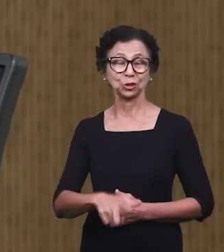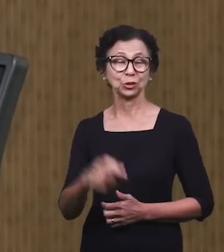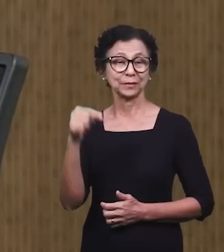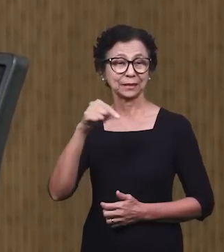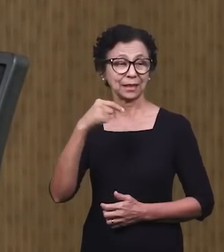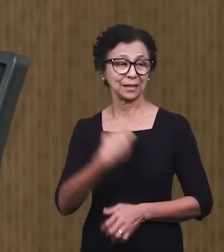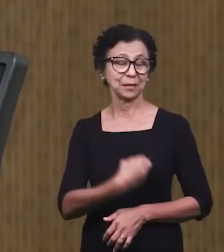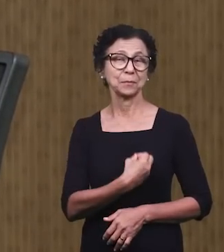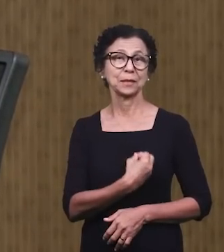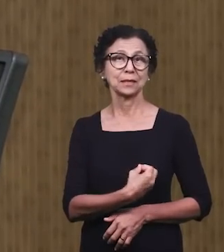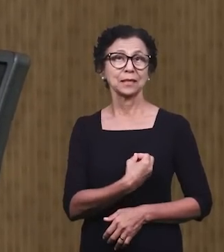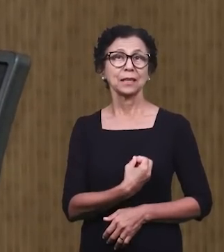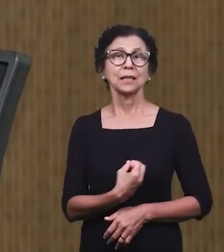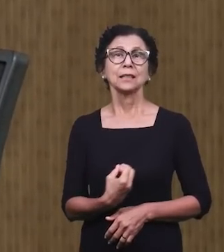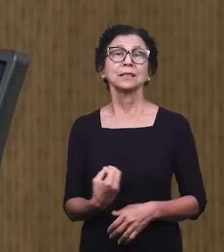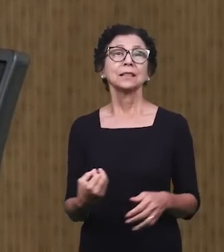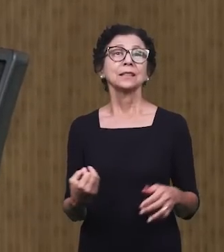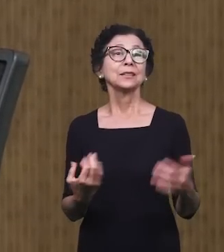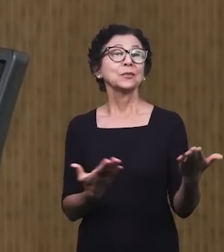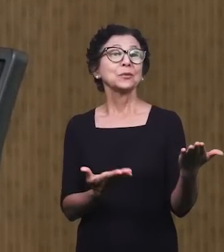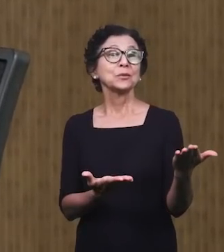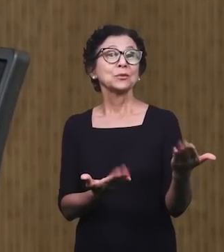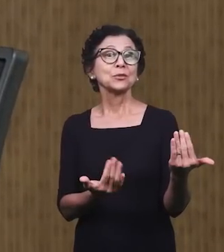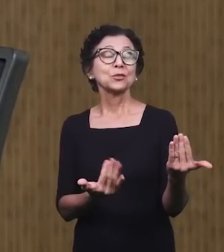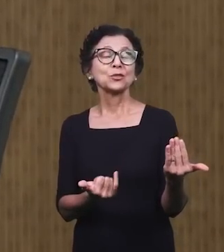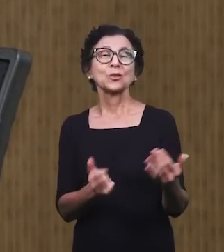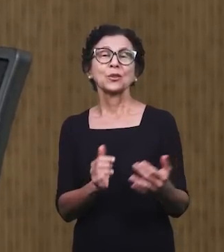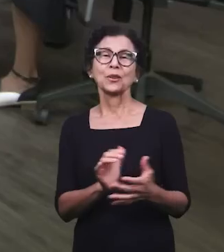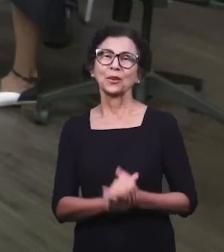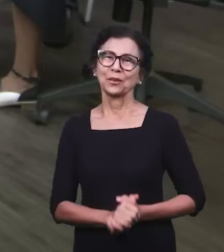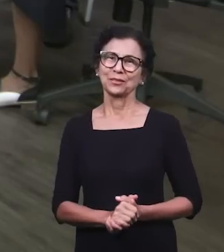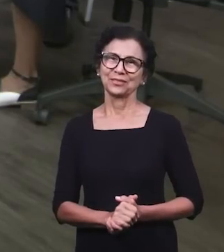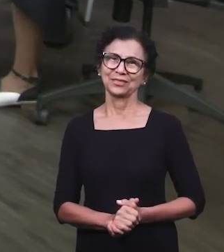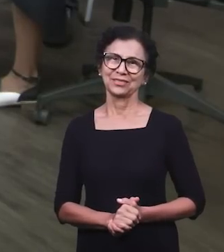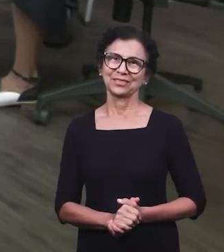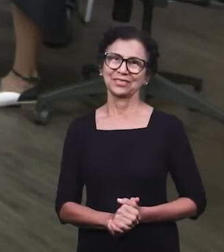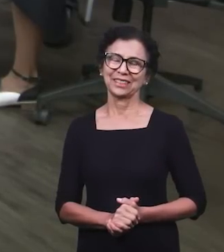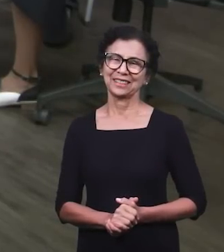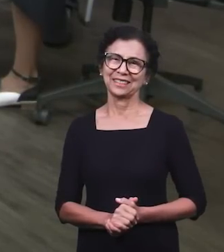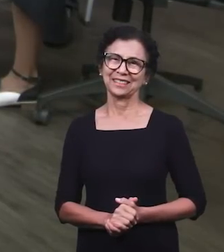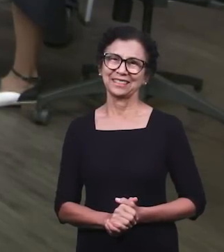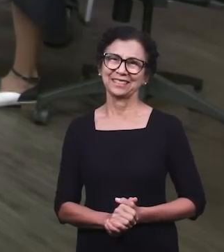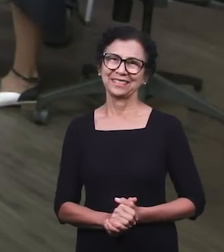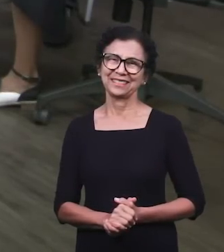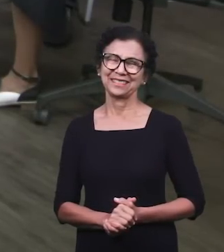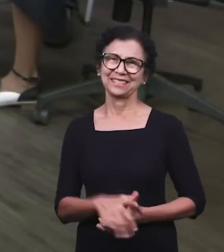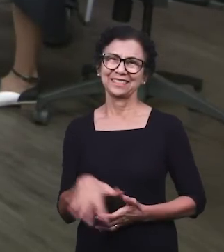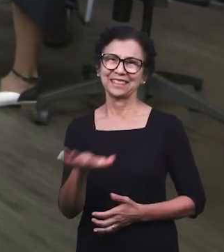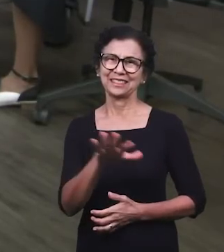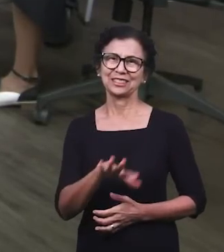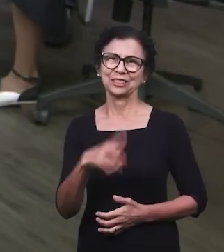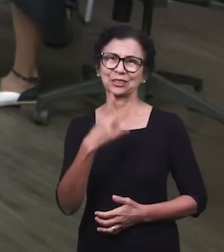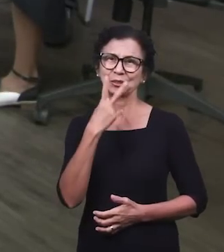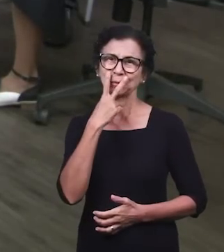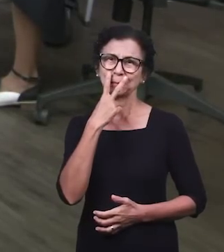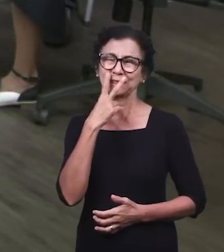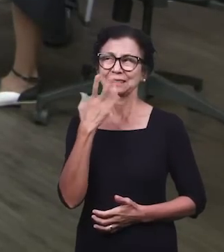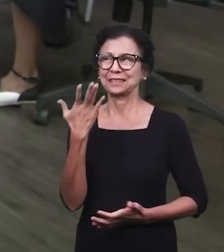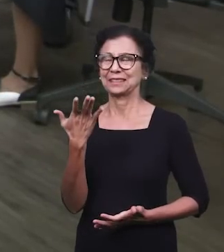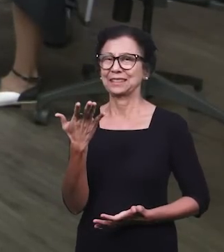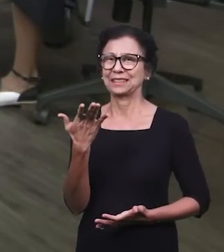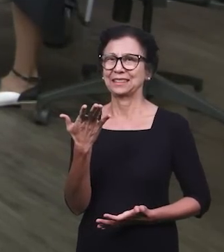nossos jovens aqui de Tabuazeiro, Vitória, Espírito Santo. Que bênção maravilhosa. Tabuazeiro fica no Brasil?